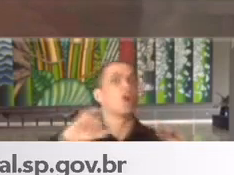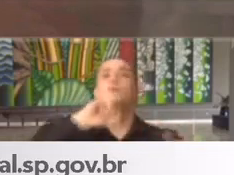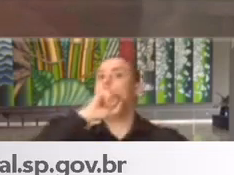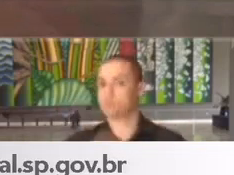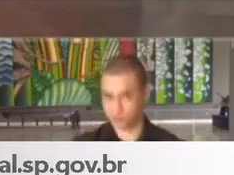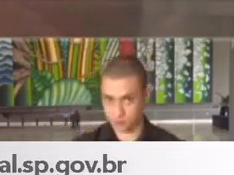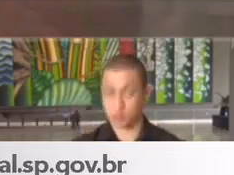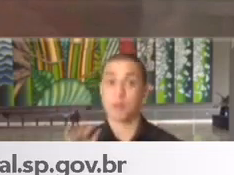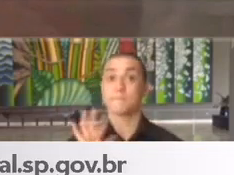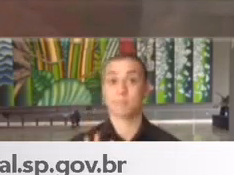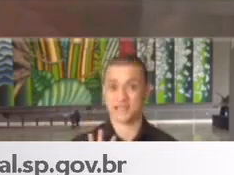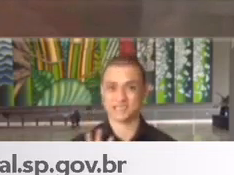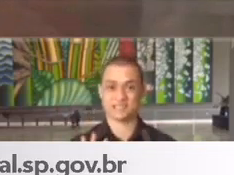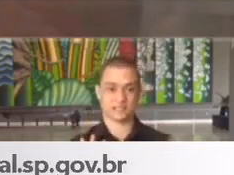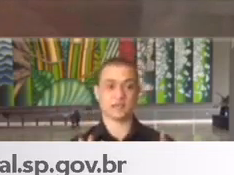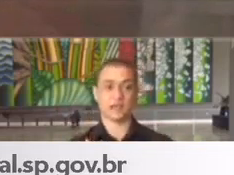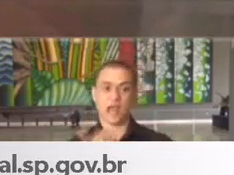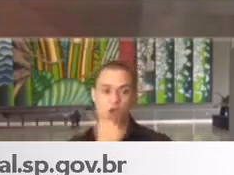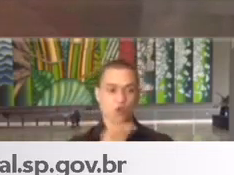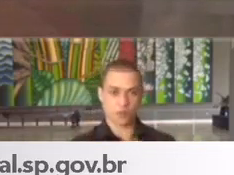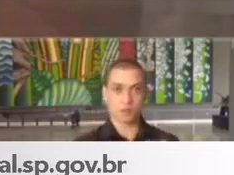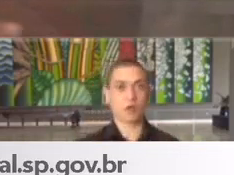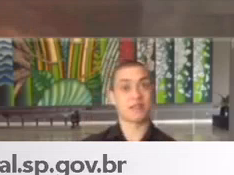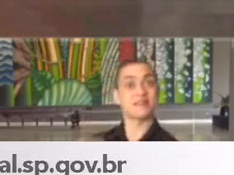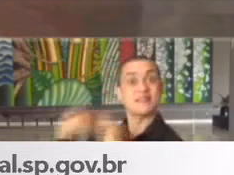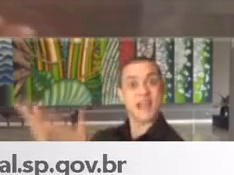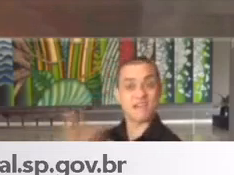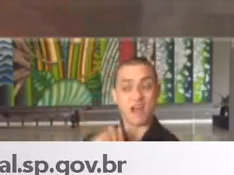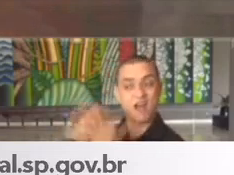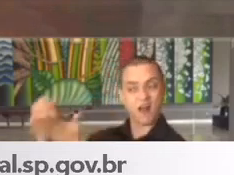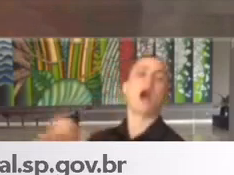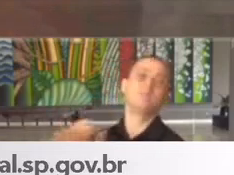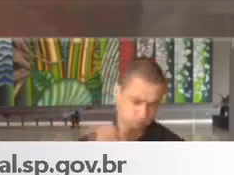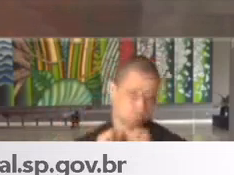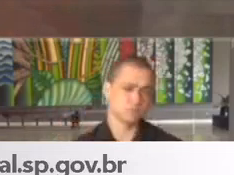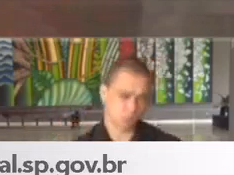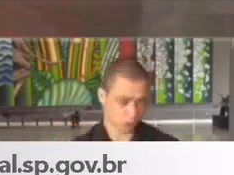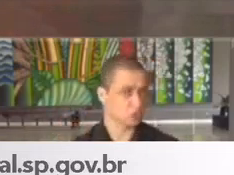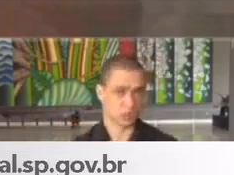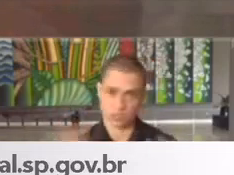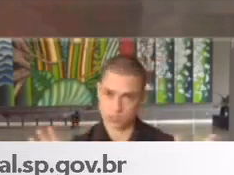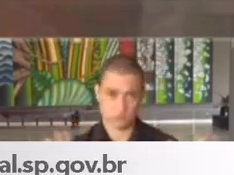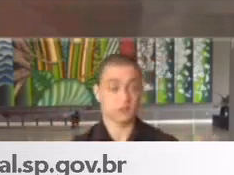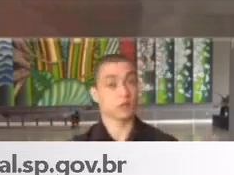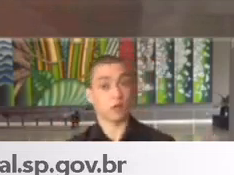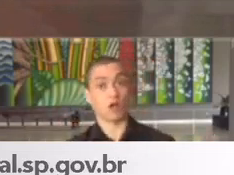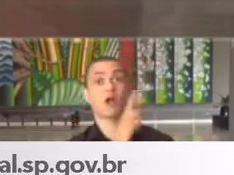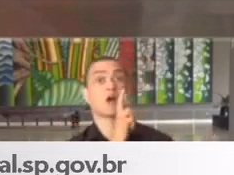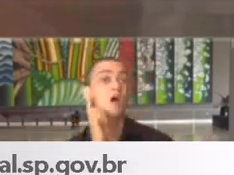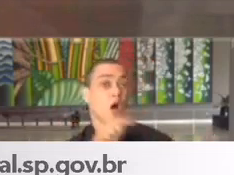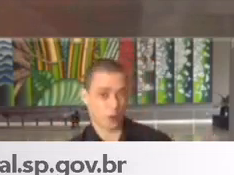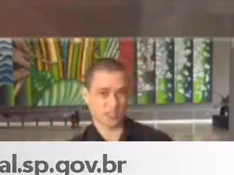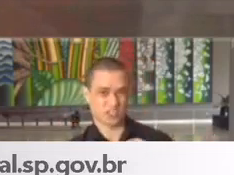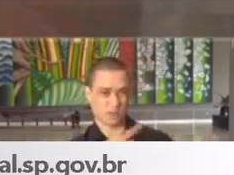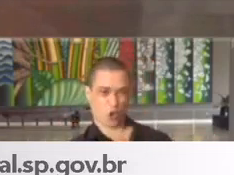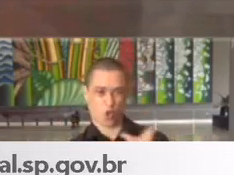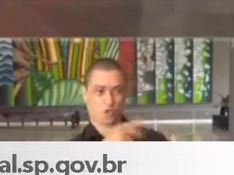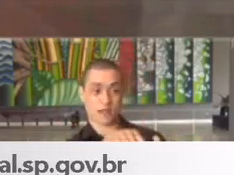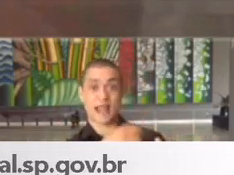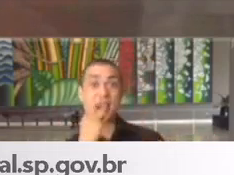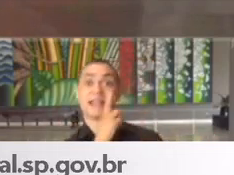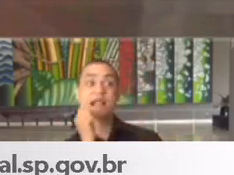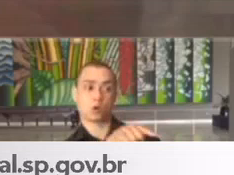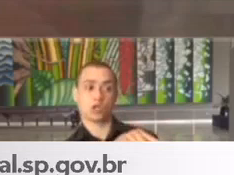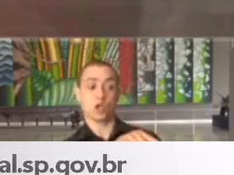elaboração para viagem, não há nenhum impedimento, isso pode e deve ser feito, portanto, os restaurantes de estrada podem